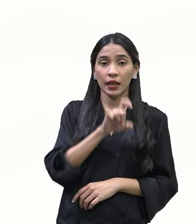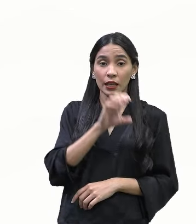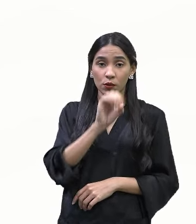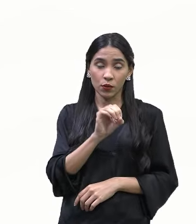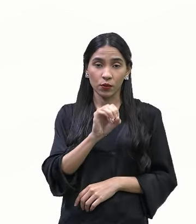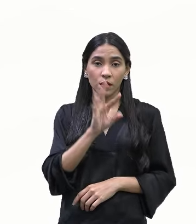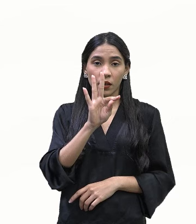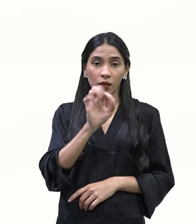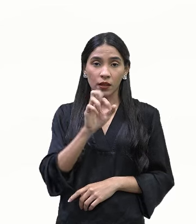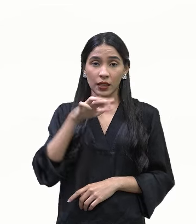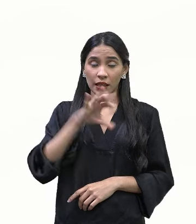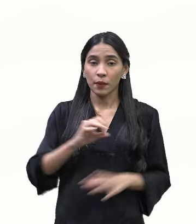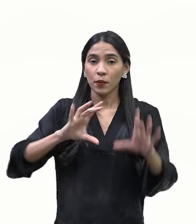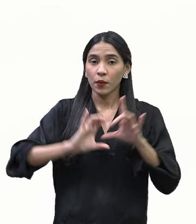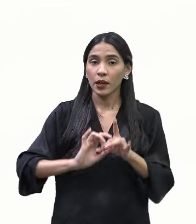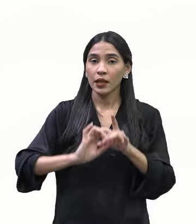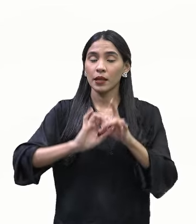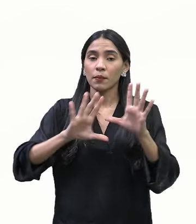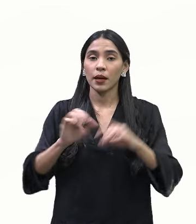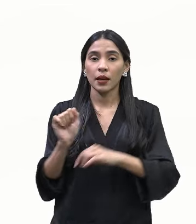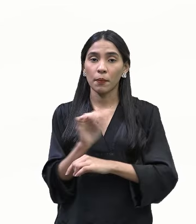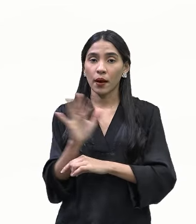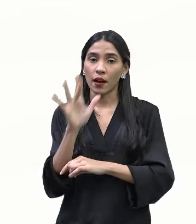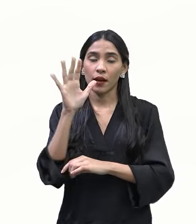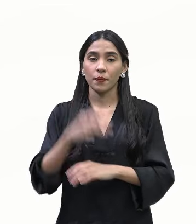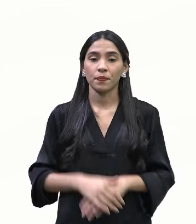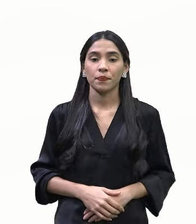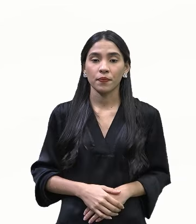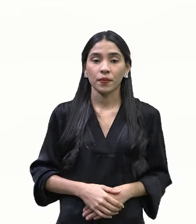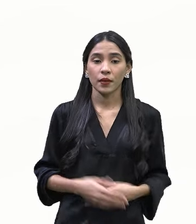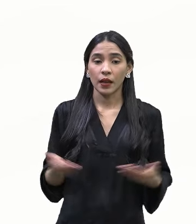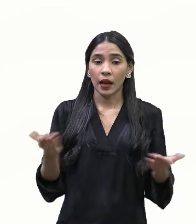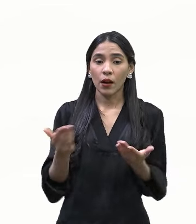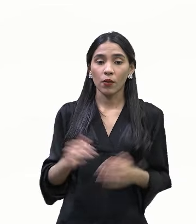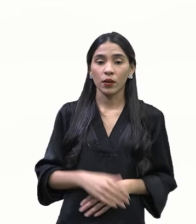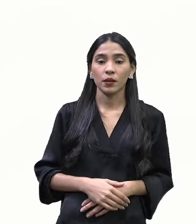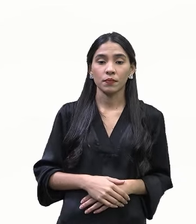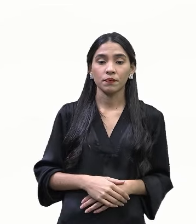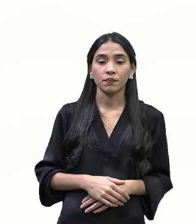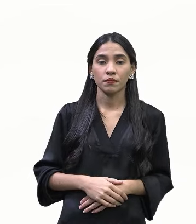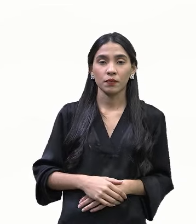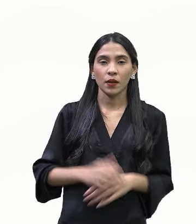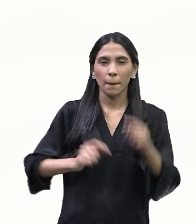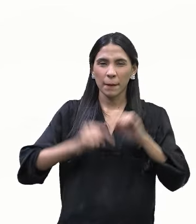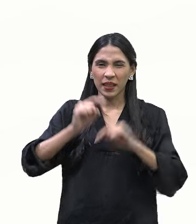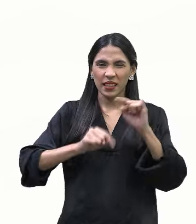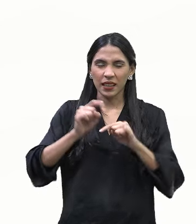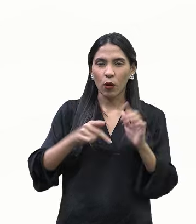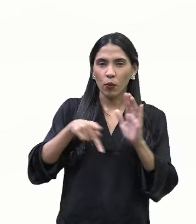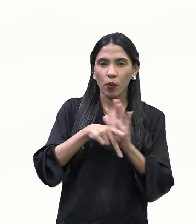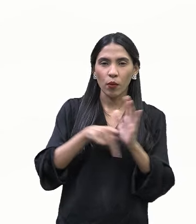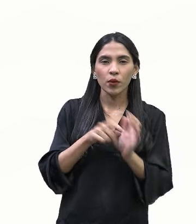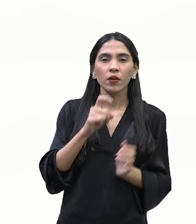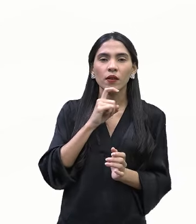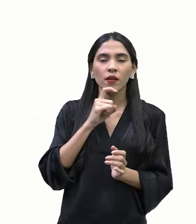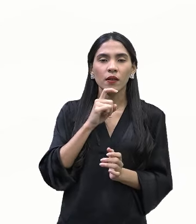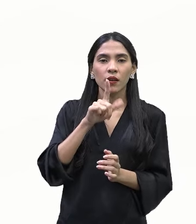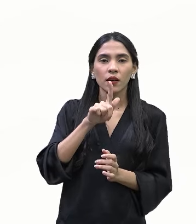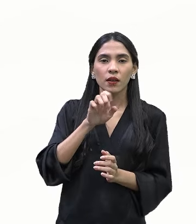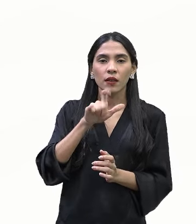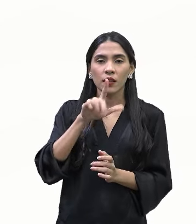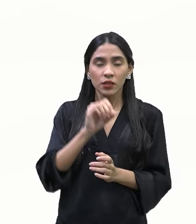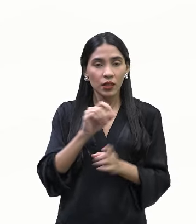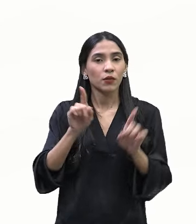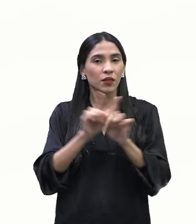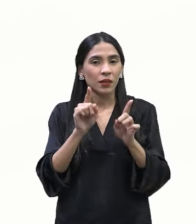exotérmicos, que liberam calor. Já a bolsa de gelo instantânea, da mesma forma, ela vai absorver